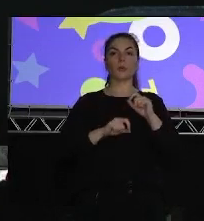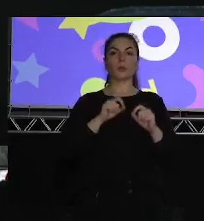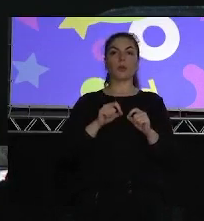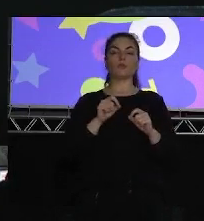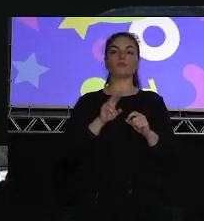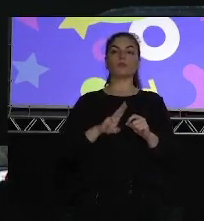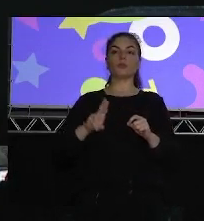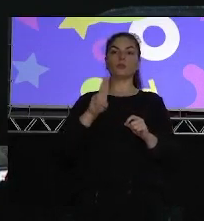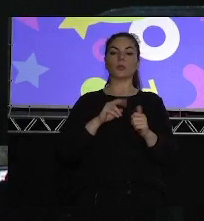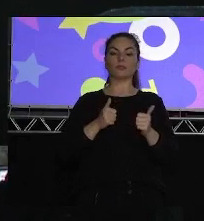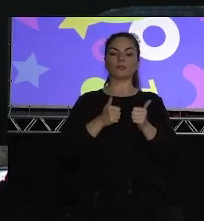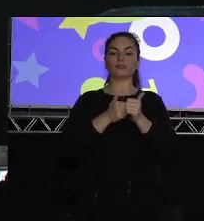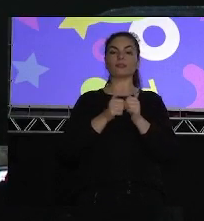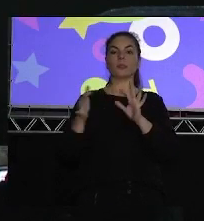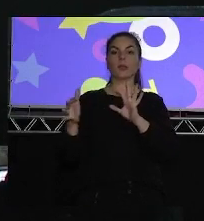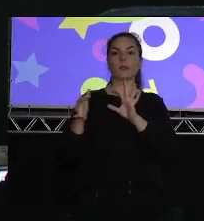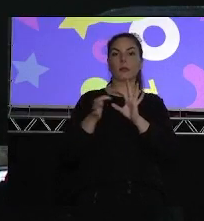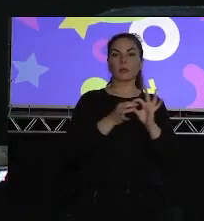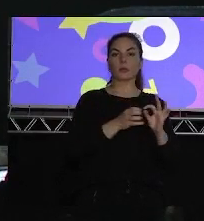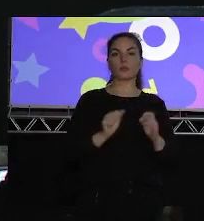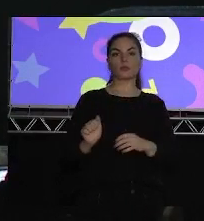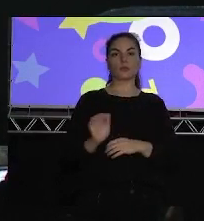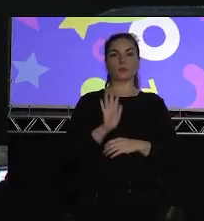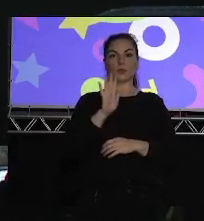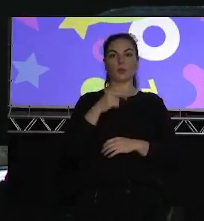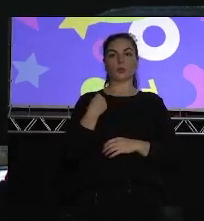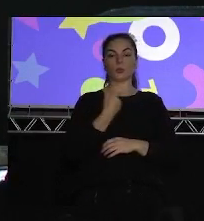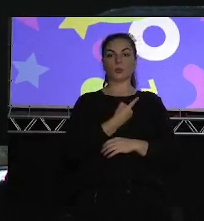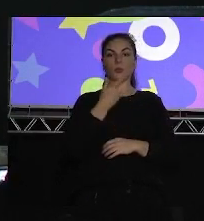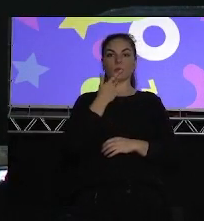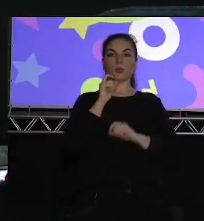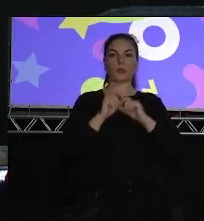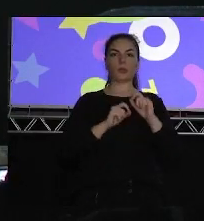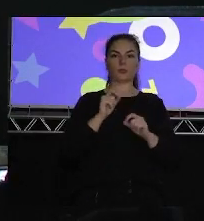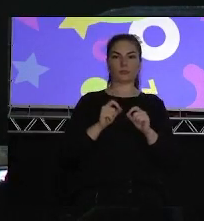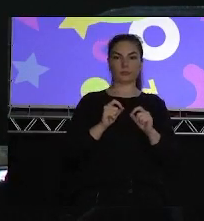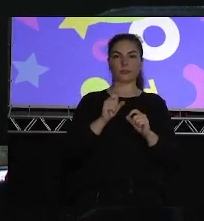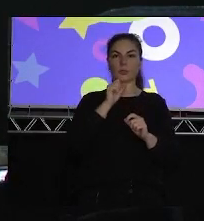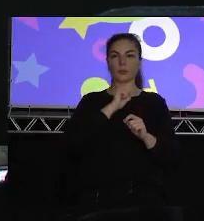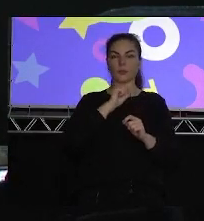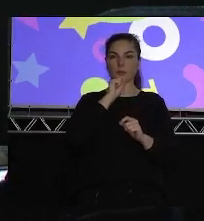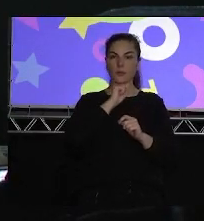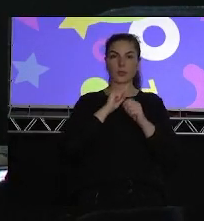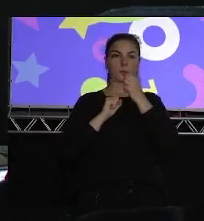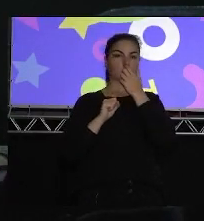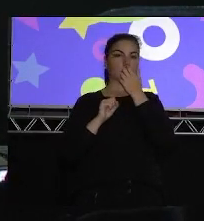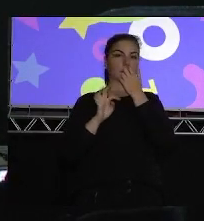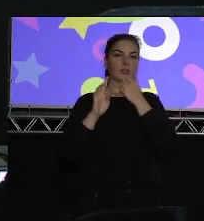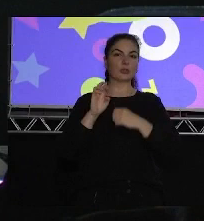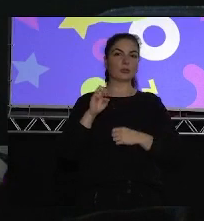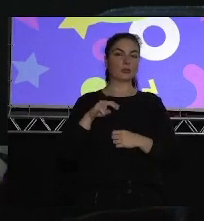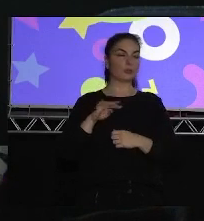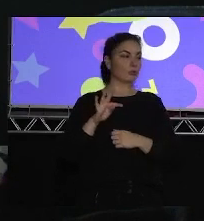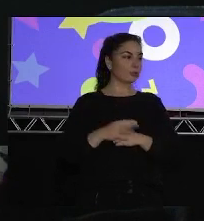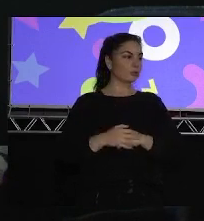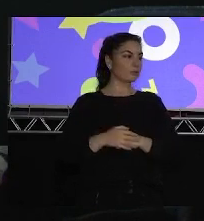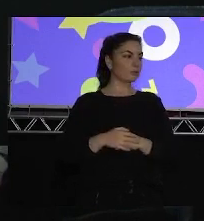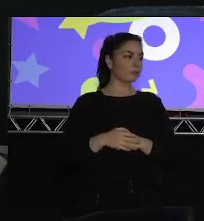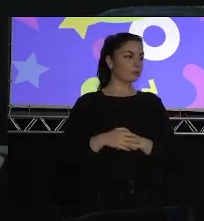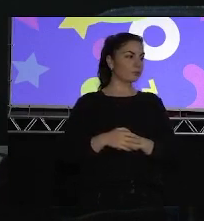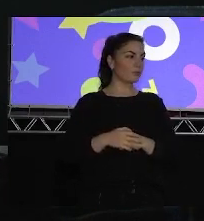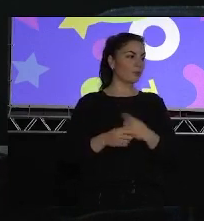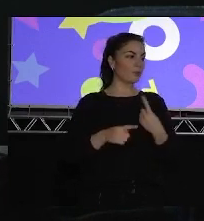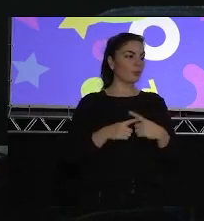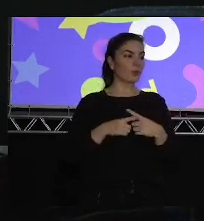à cadeia de valor. Tá? E a gente chamou de Strategy Value Stream porque a gente quer orientar todo o trabalho dessas equipes.